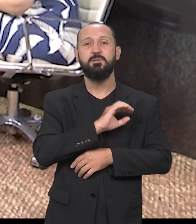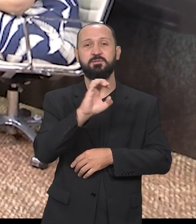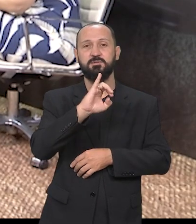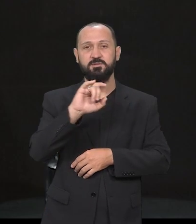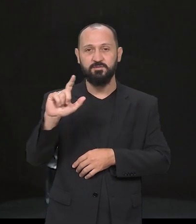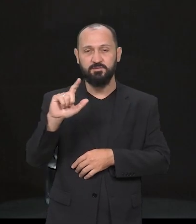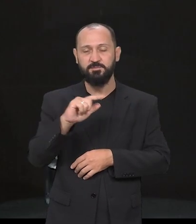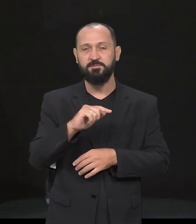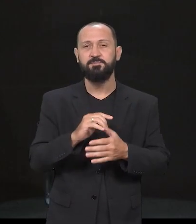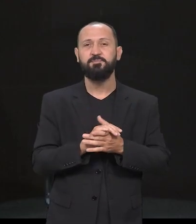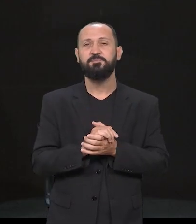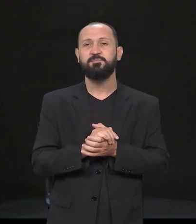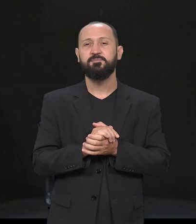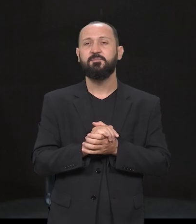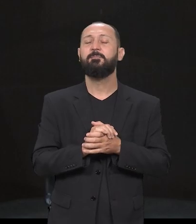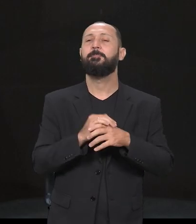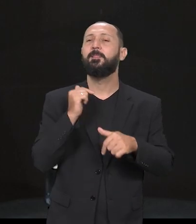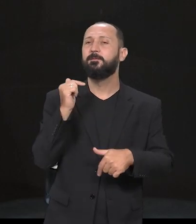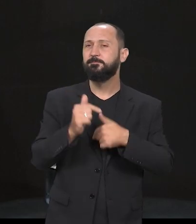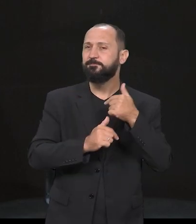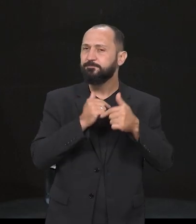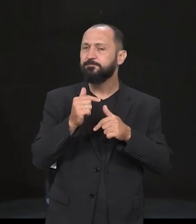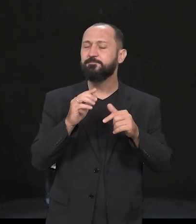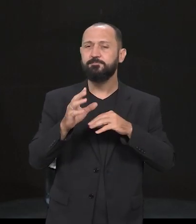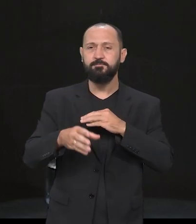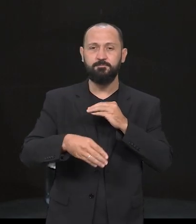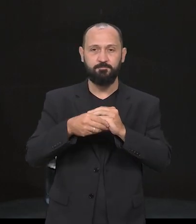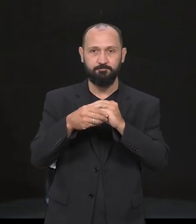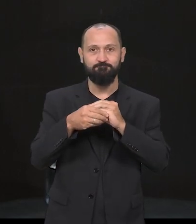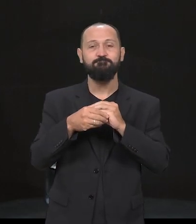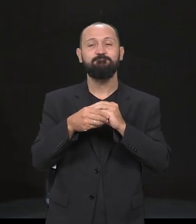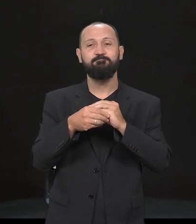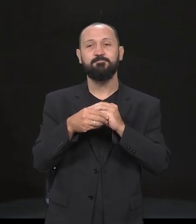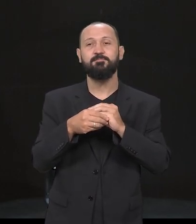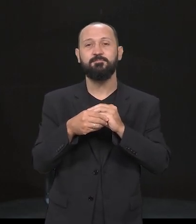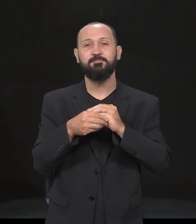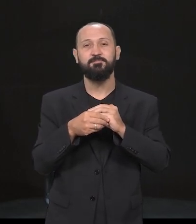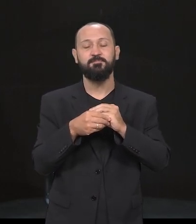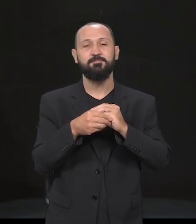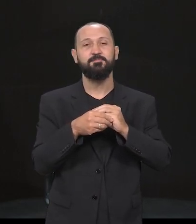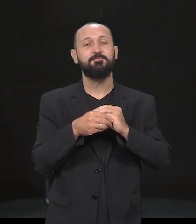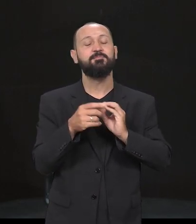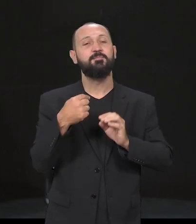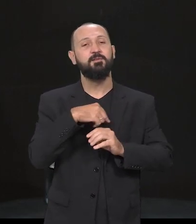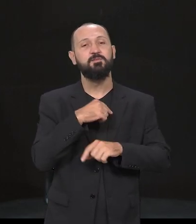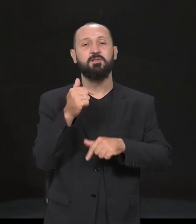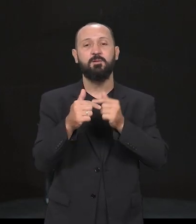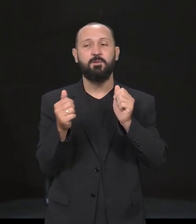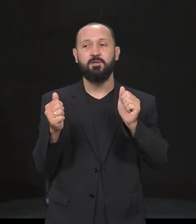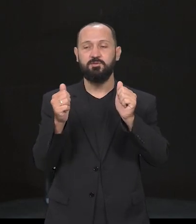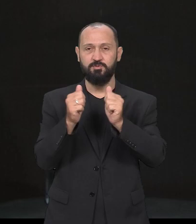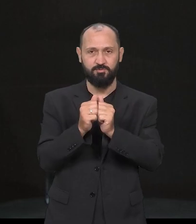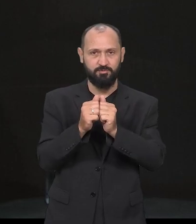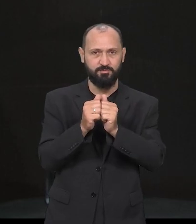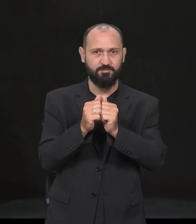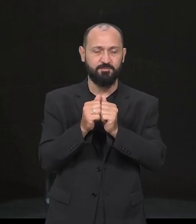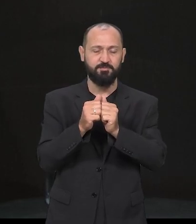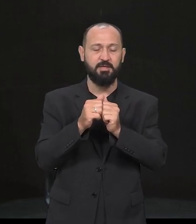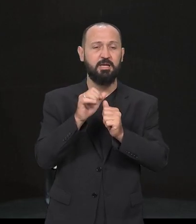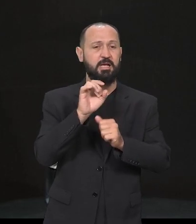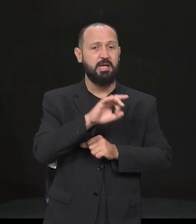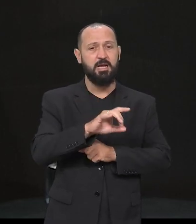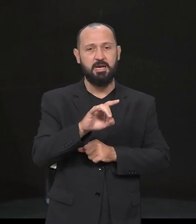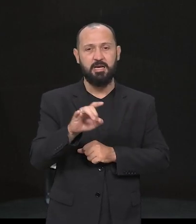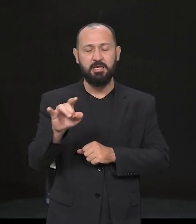Civil? É um trabalho que se complementa, né? Então, assim, a gente trabalha junto, né?